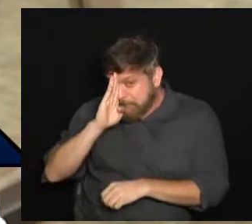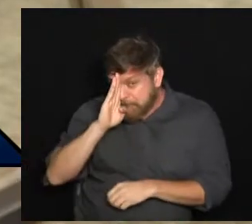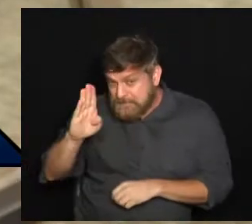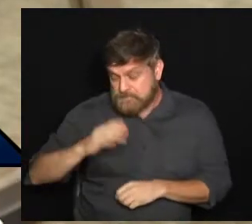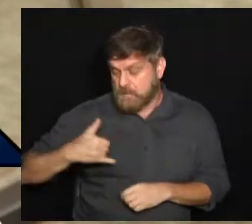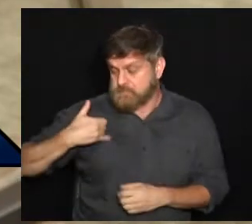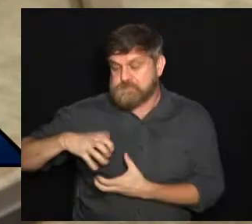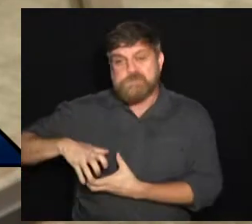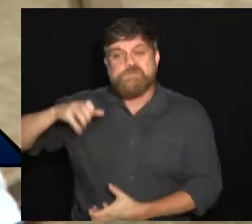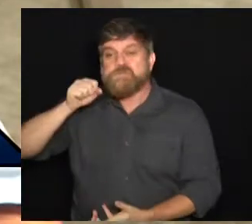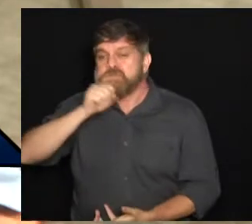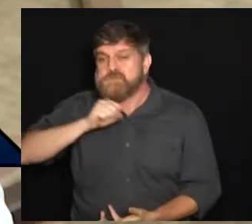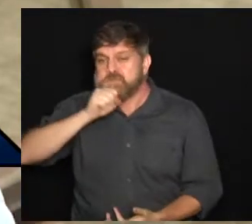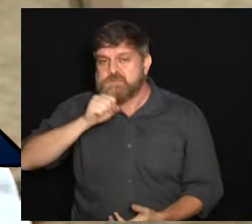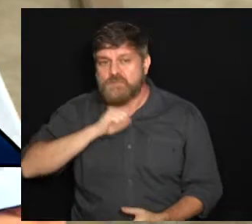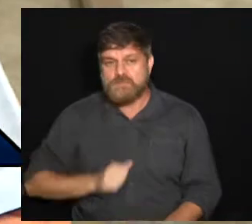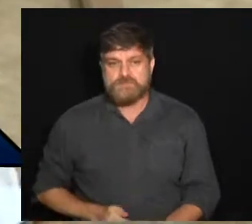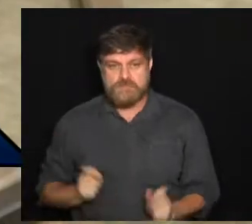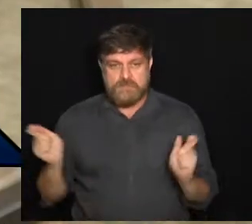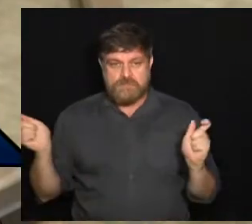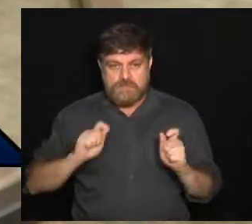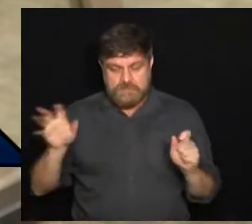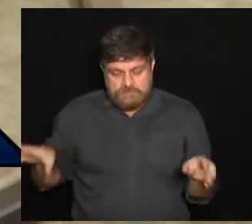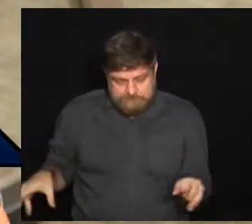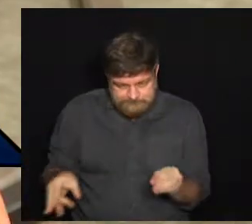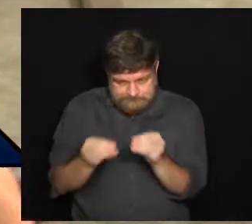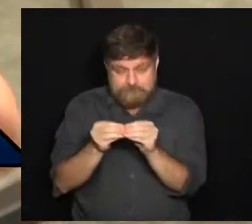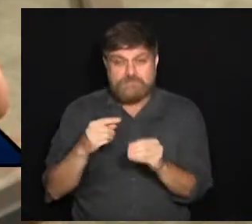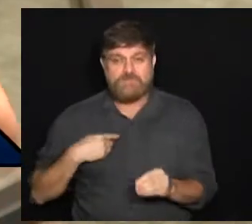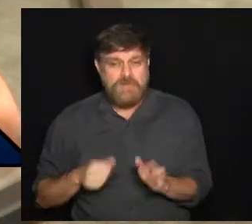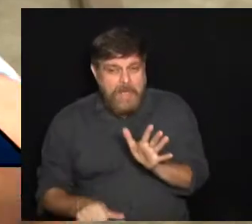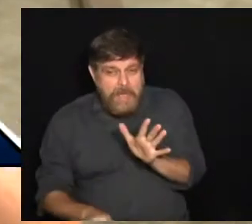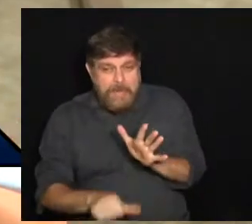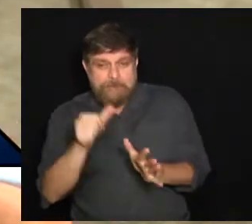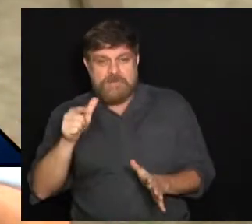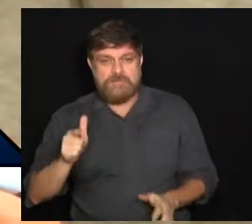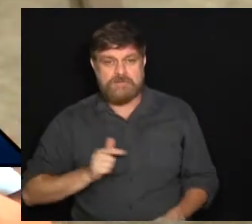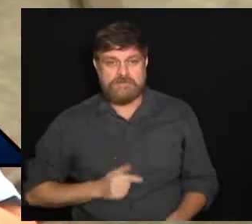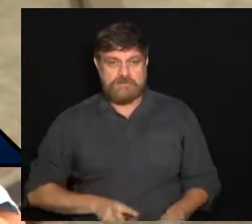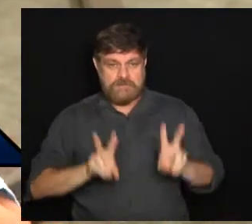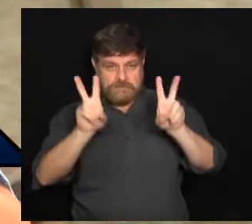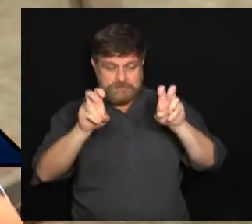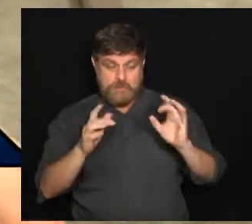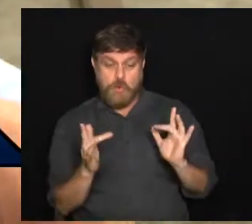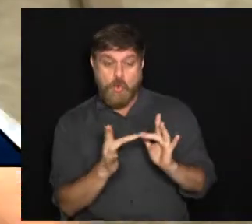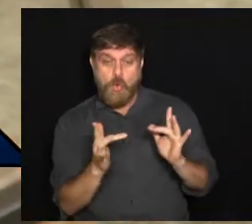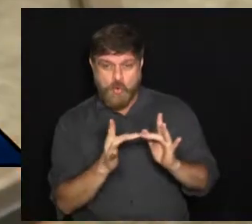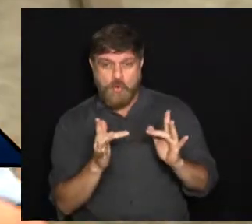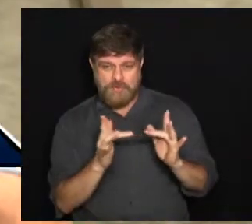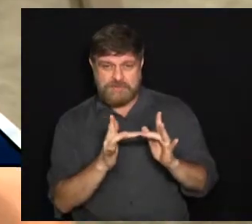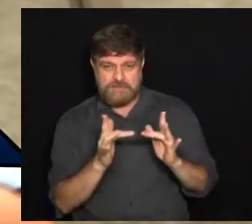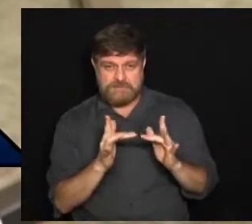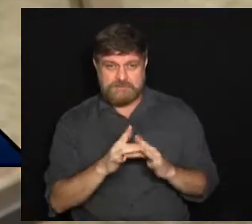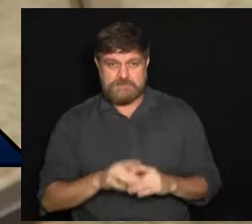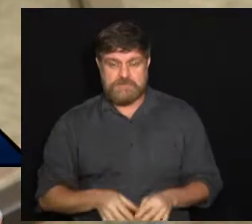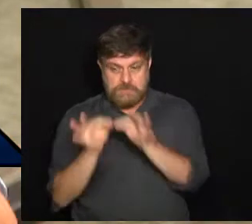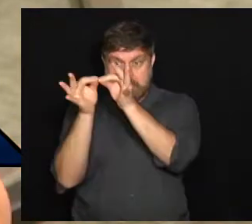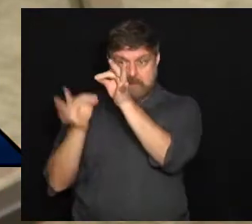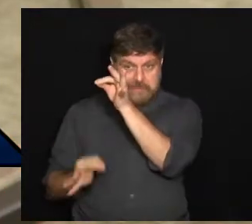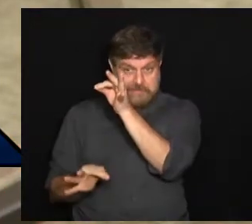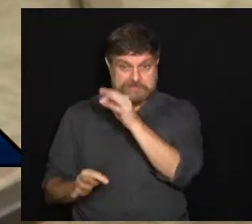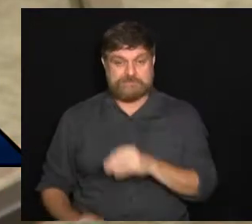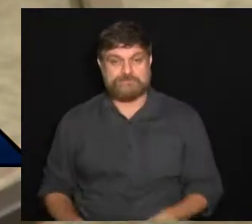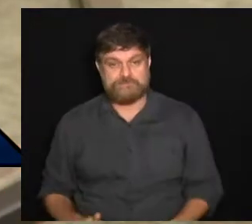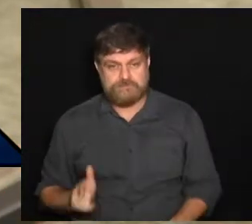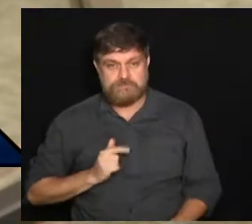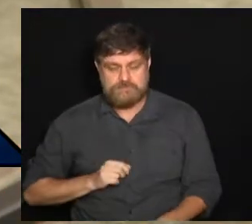os idosos? Perfeito, acho que dá para emendar aqui e falar o seguinte. Primeiro é assim, ó, fechando aqui a parte do contágio que eu estava falando, me estiquei para outra questão. Esse